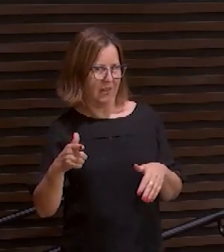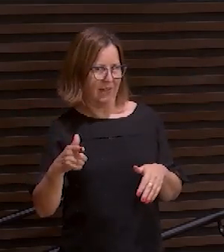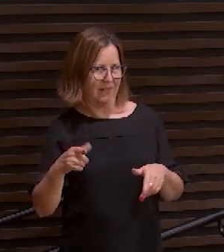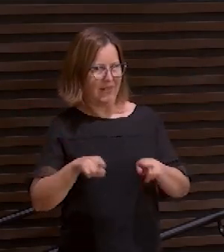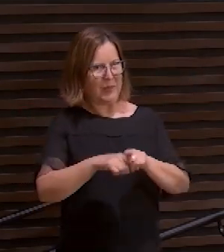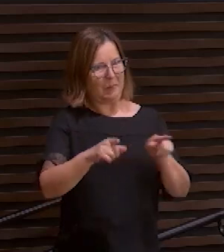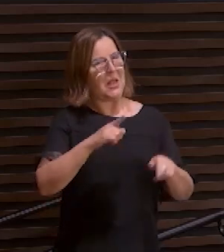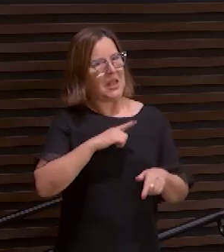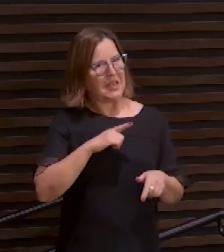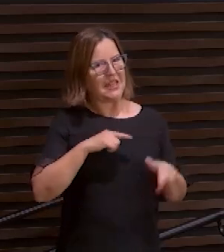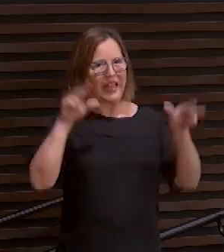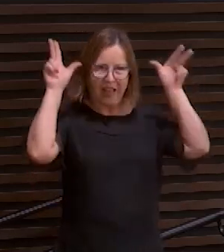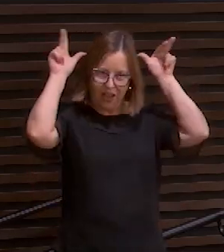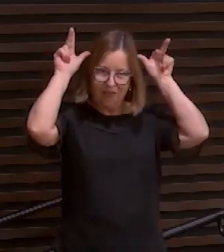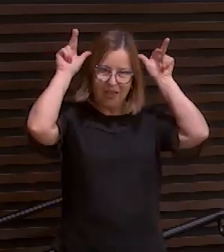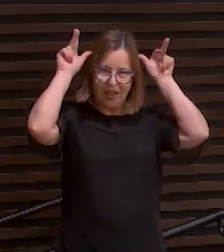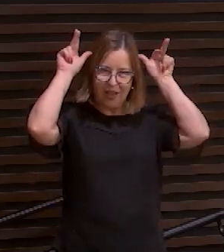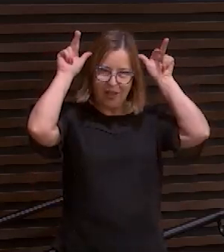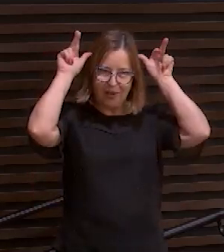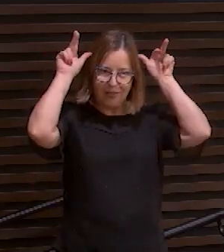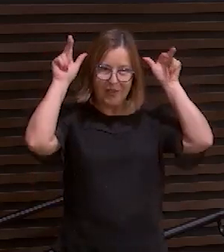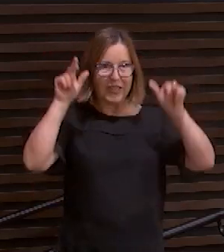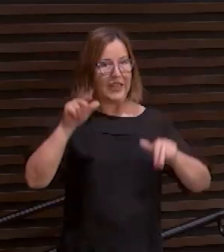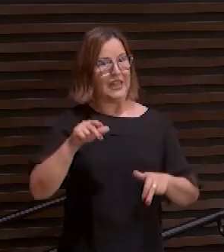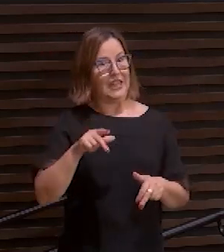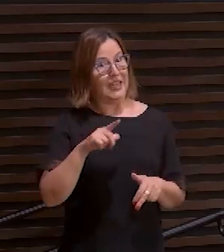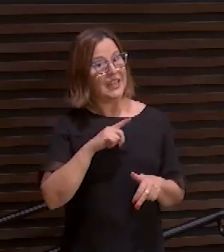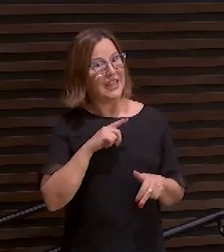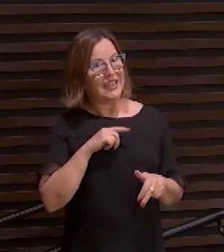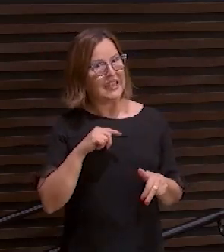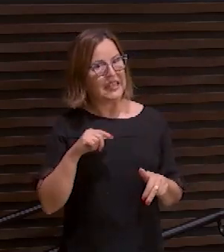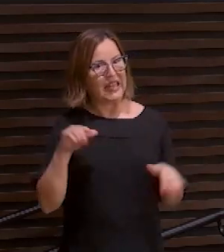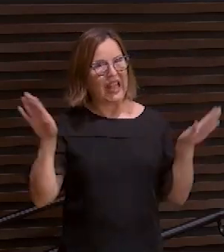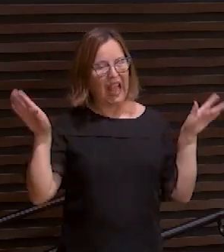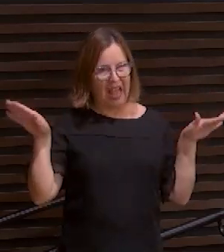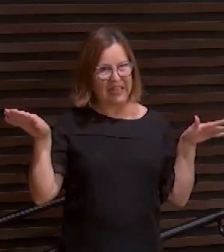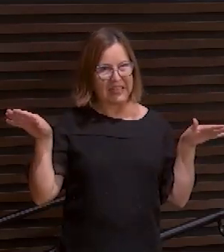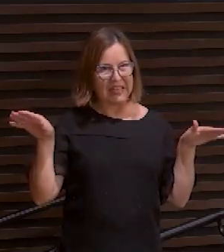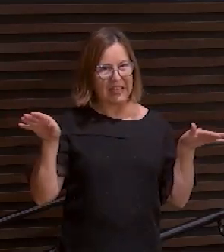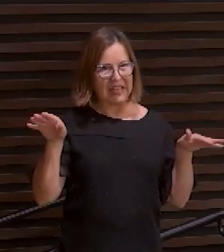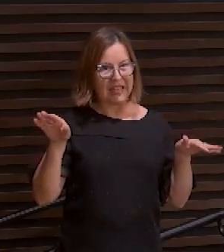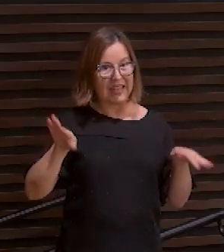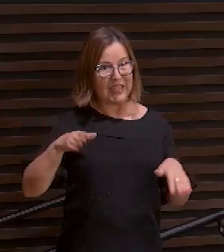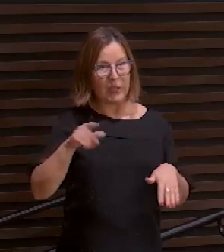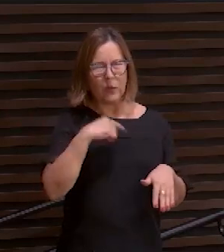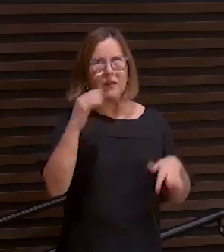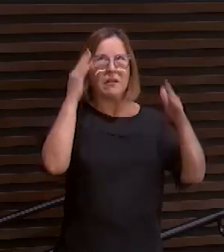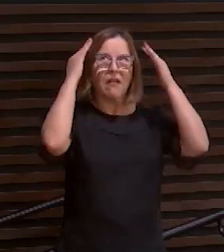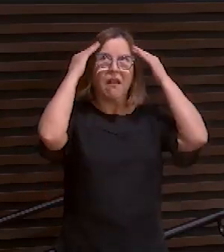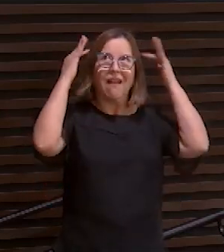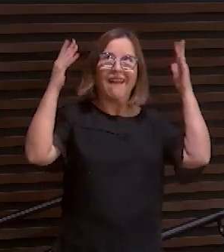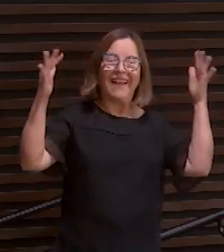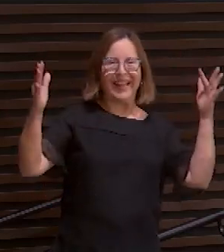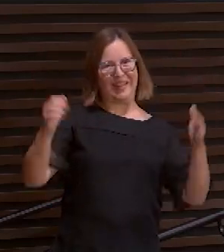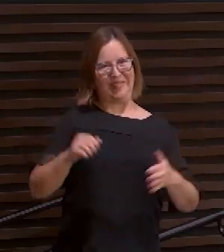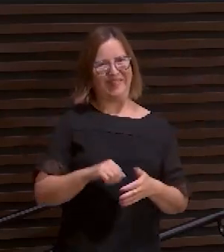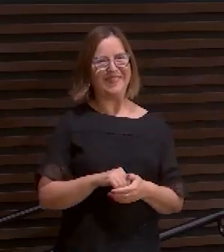criamos, fazemos essas criações da nossa mente. Mas quando nós chegamos